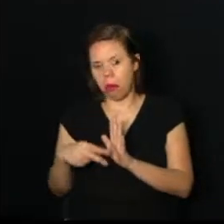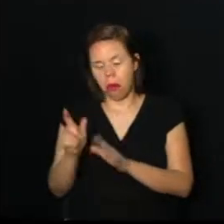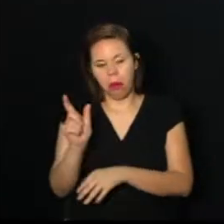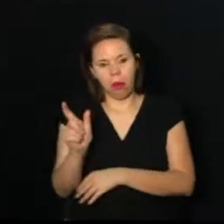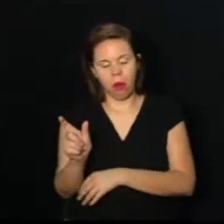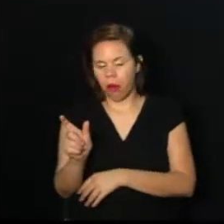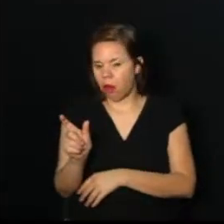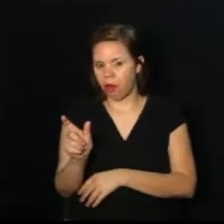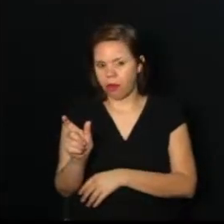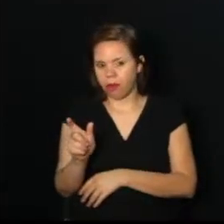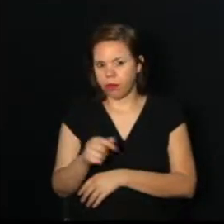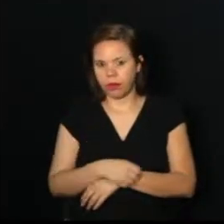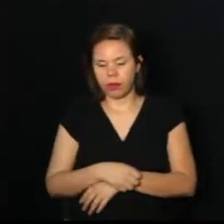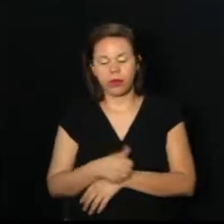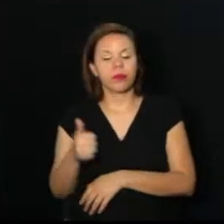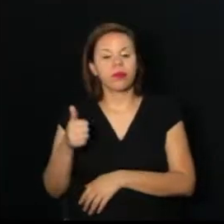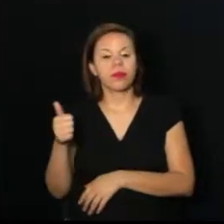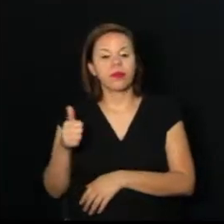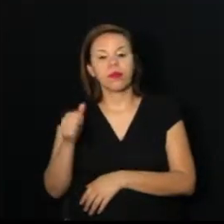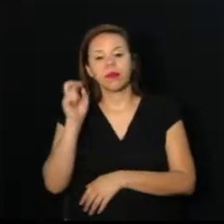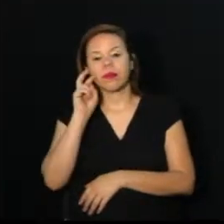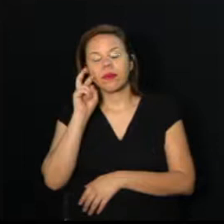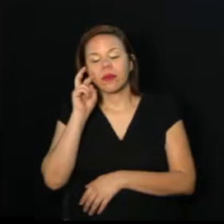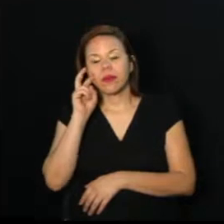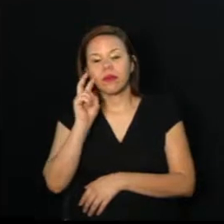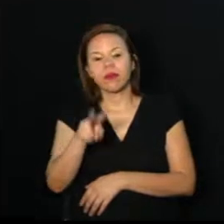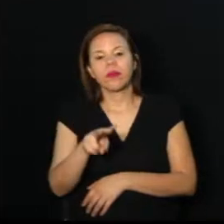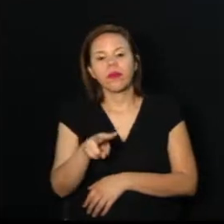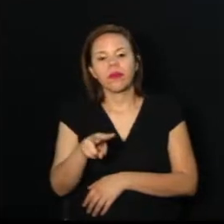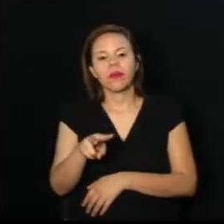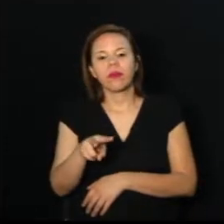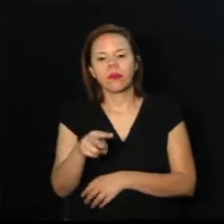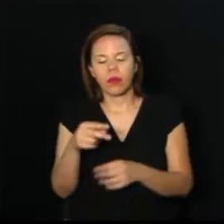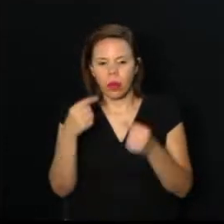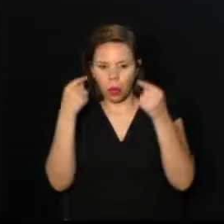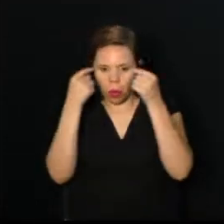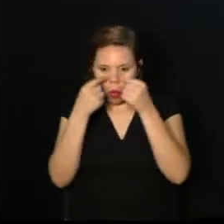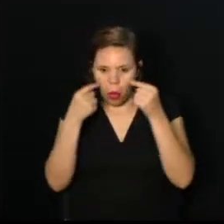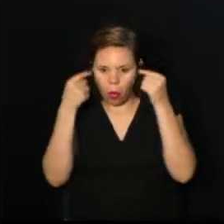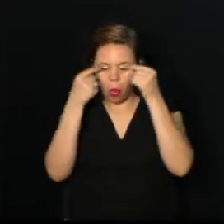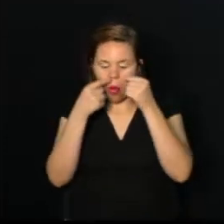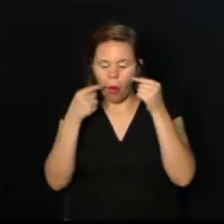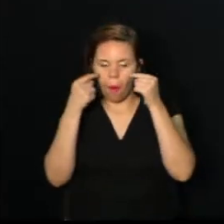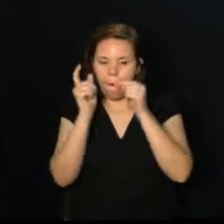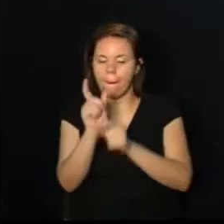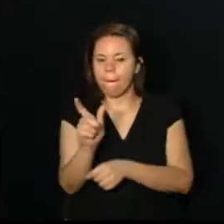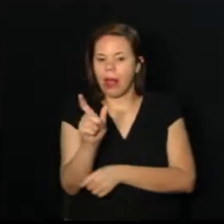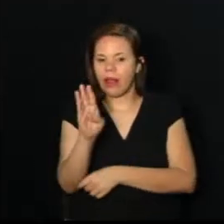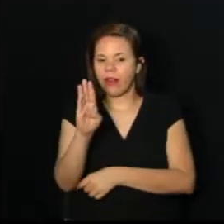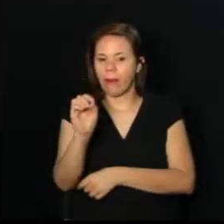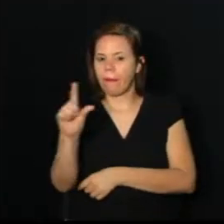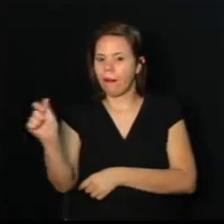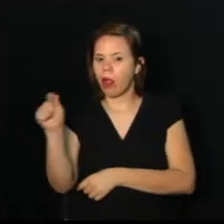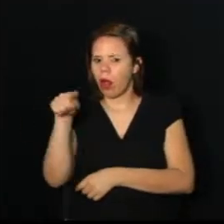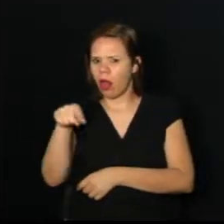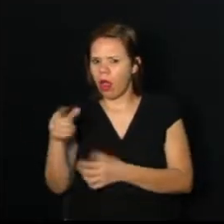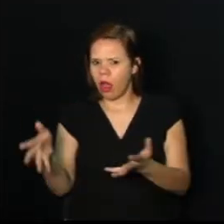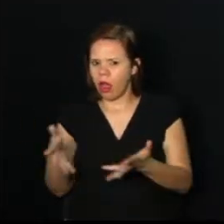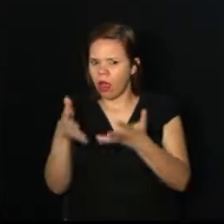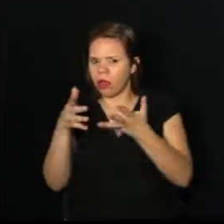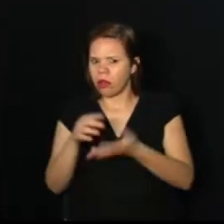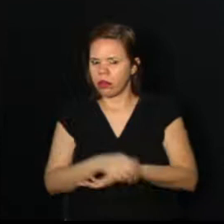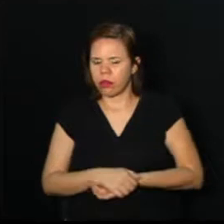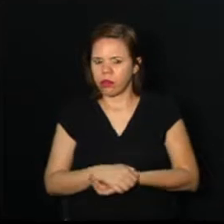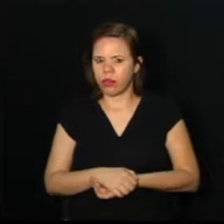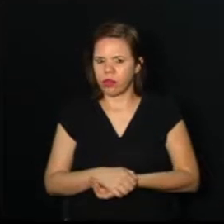palavra bola. Primeiro, eu vejo com o olho a palavra bola. Esse estímulo